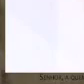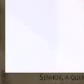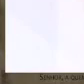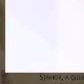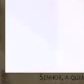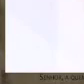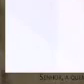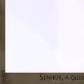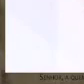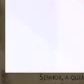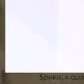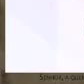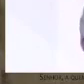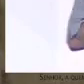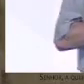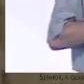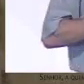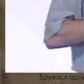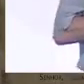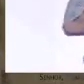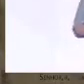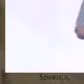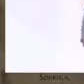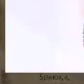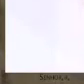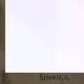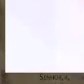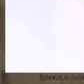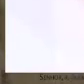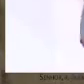começa nos olhos e depois no coração. São as duas instâncias de pecado